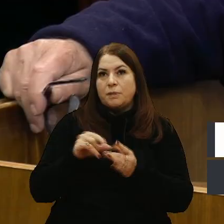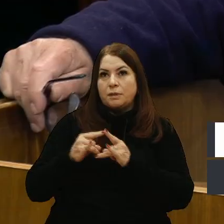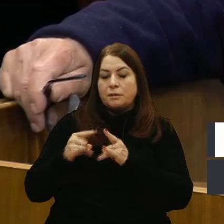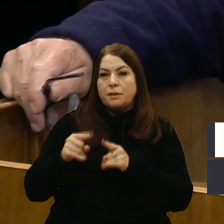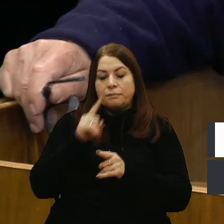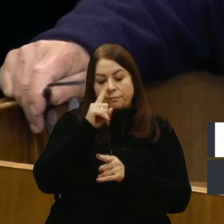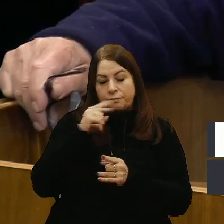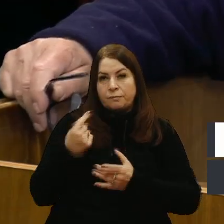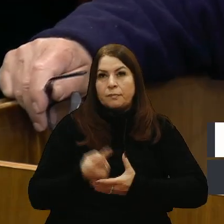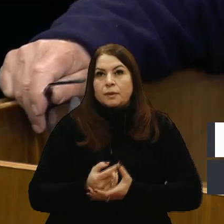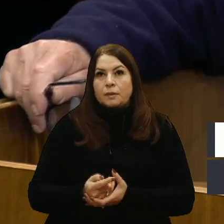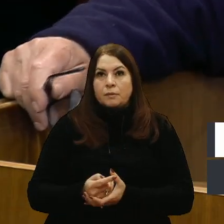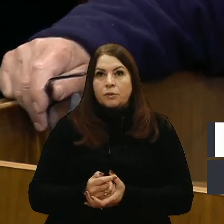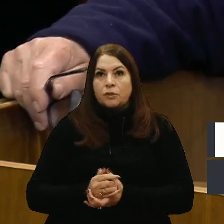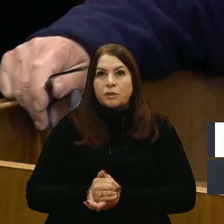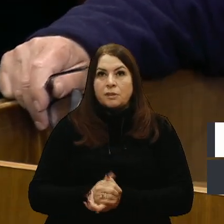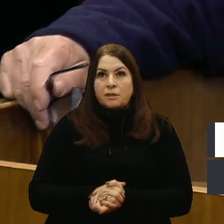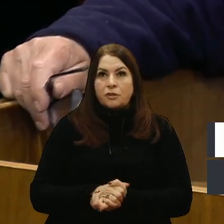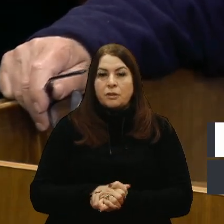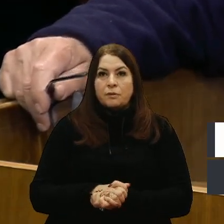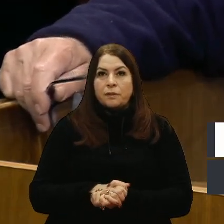mães.